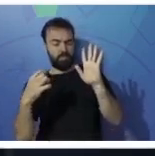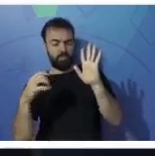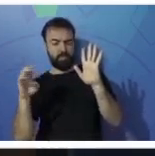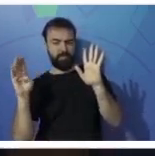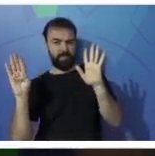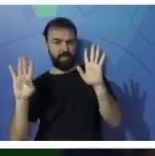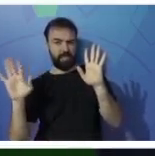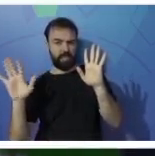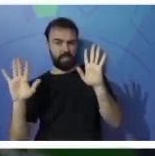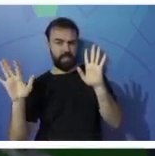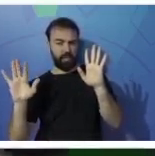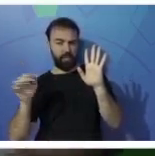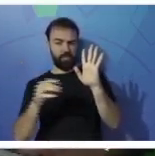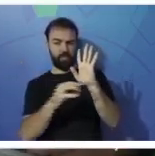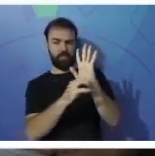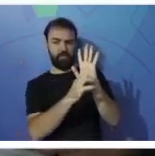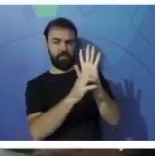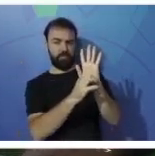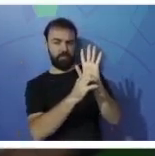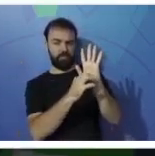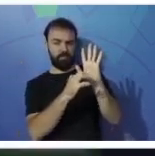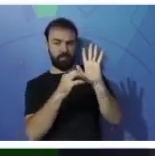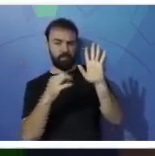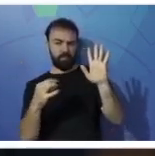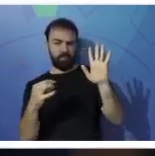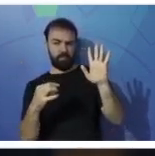a despedida,